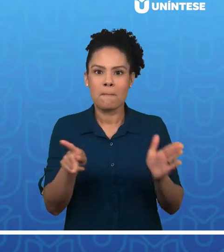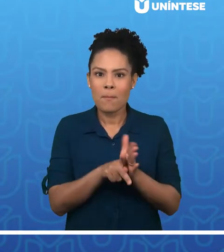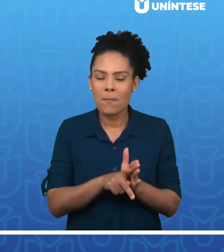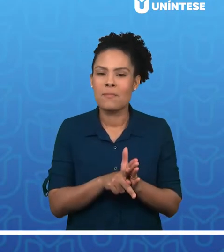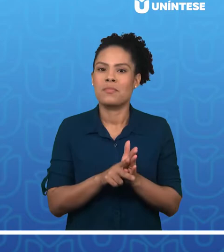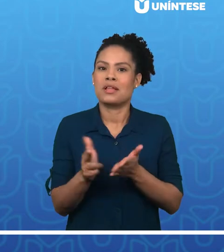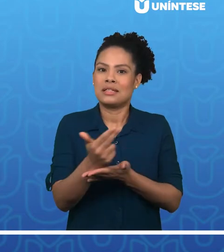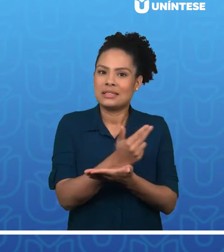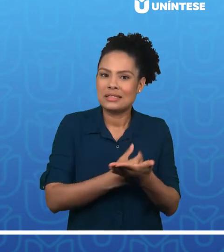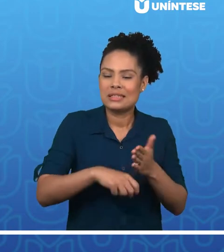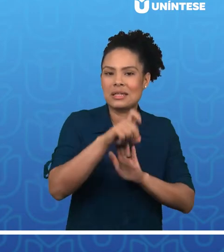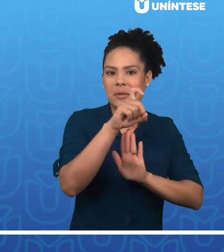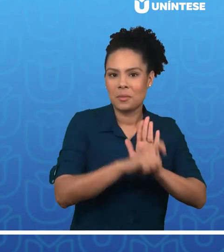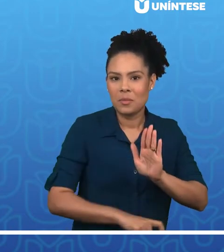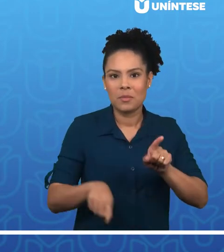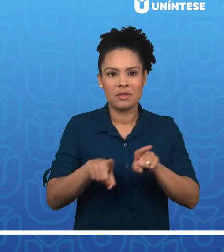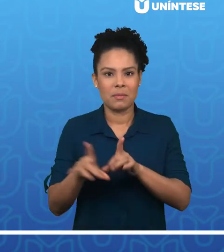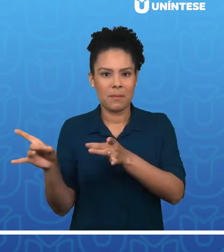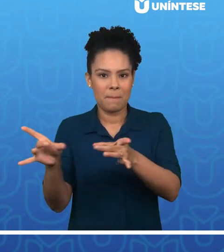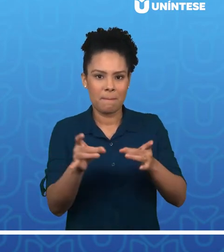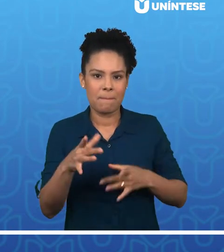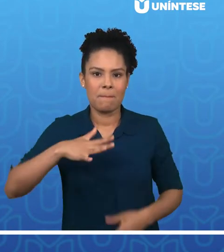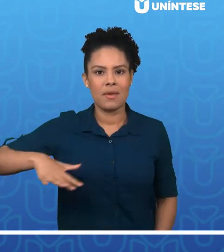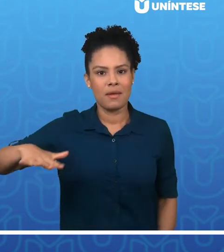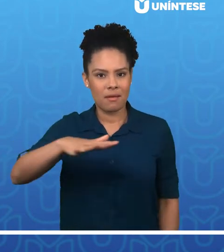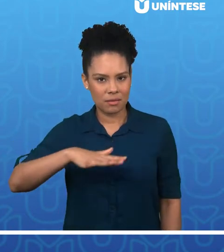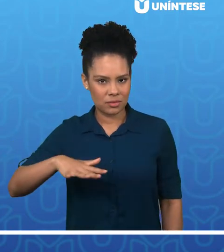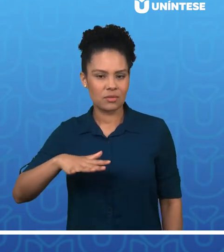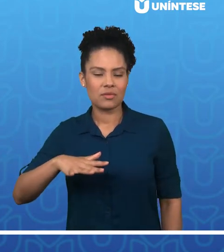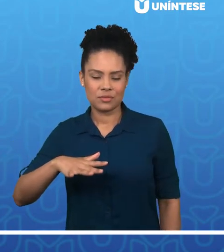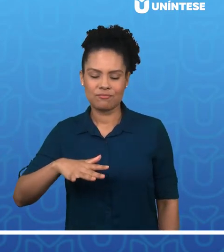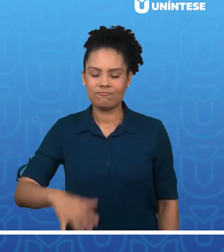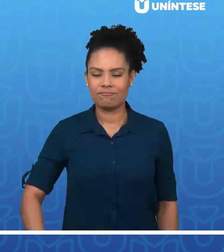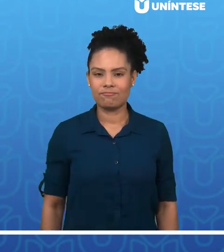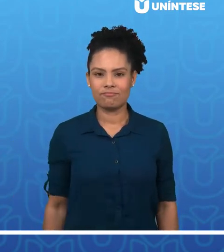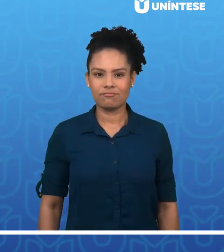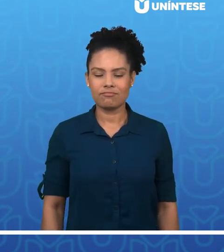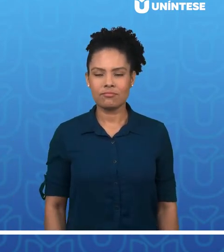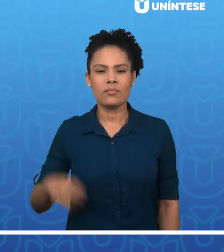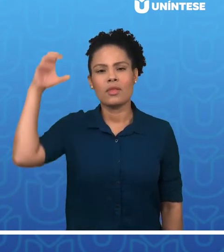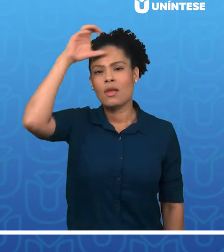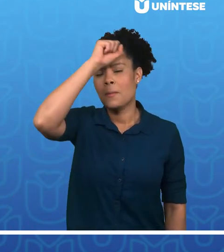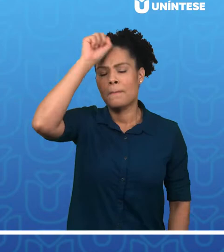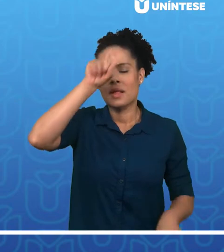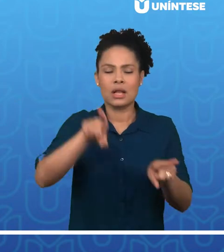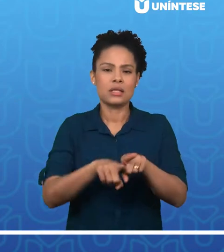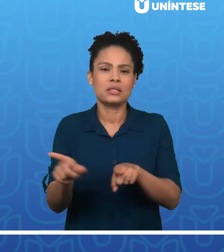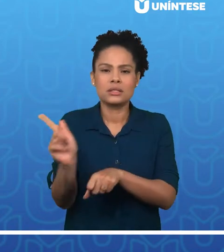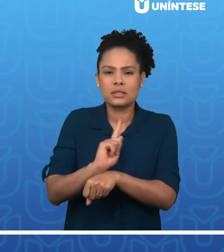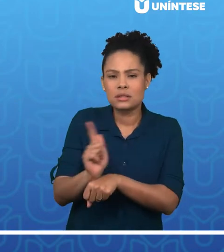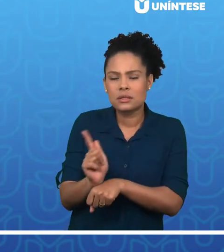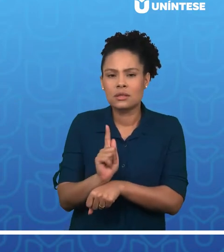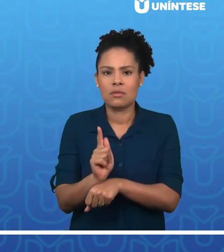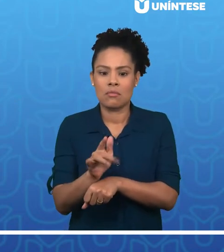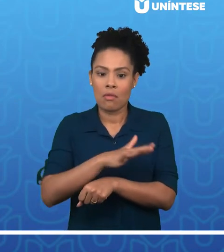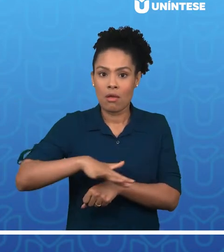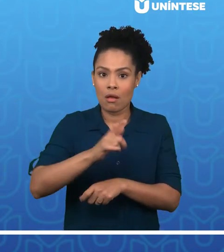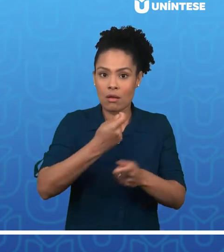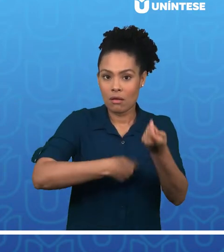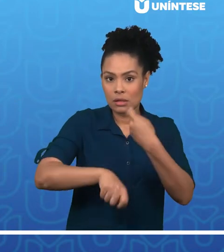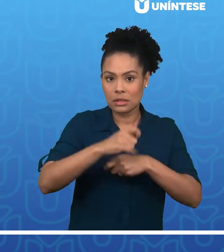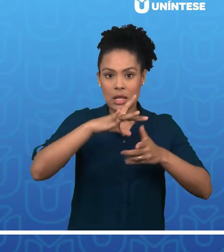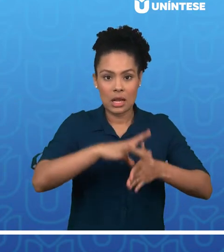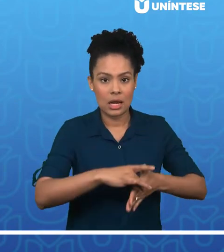serviços, considerando aspectos tributários e mercadológicos. Vai aprender a gerenciar o departamento comercial de uma